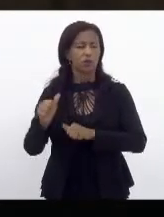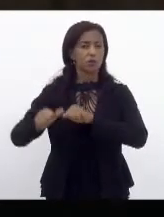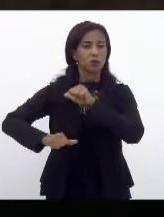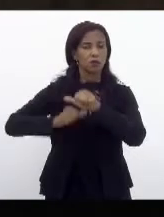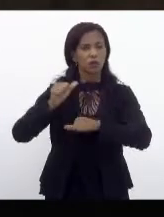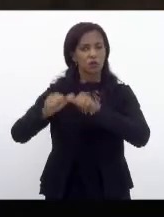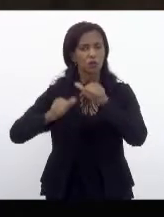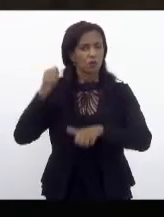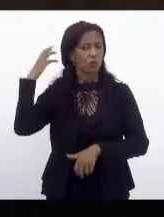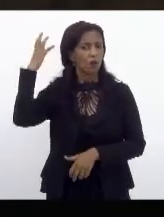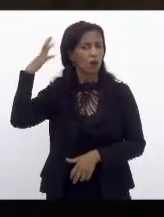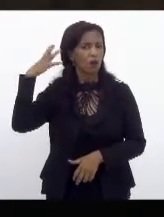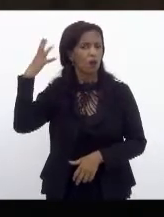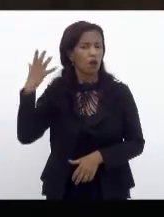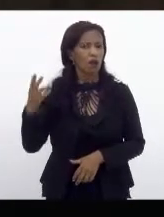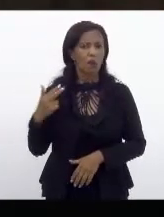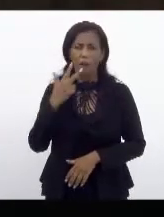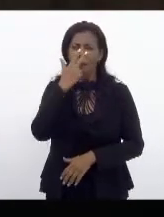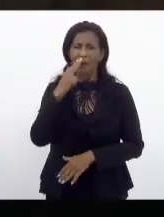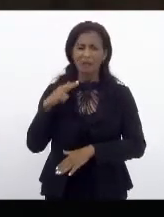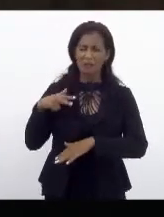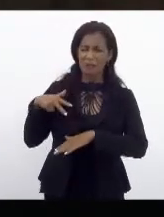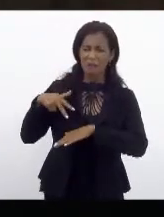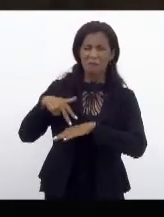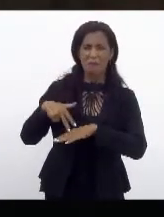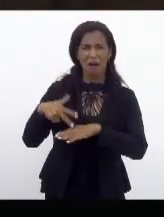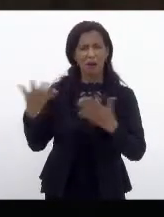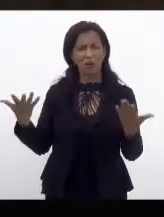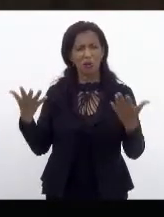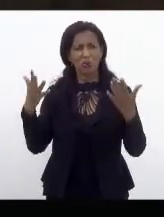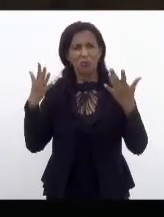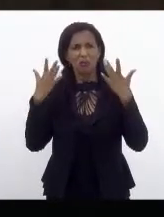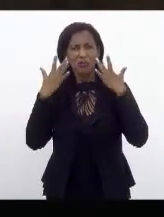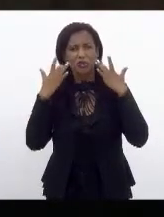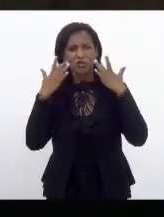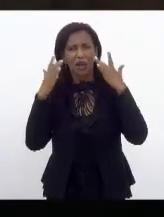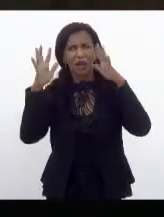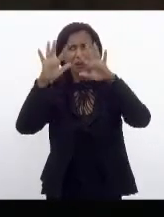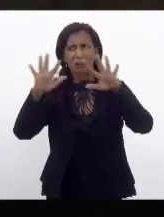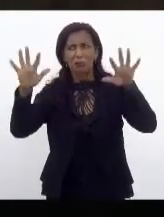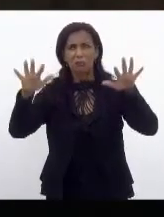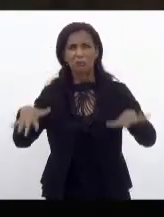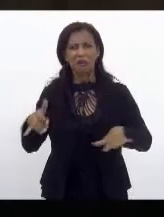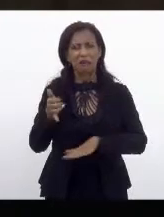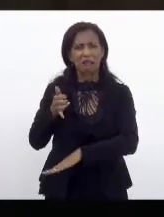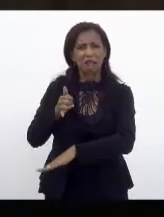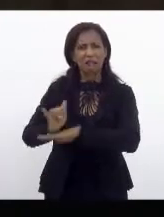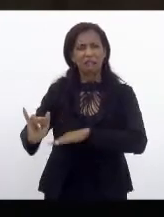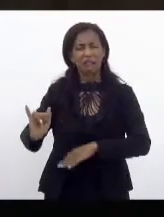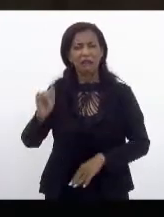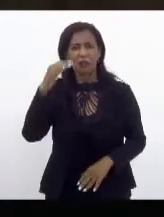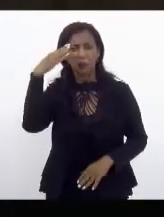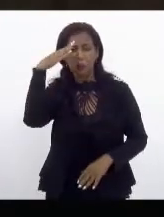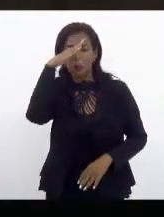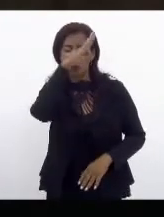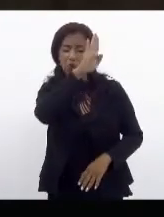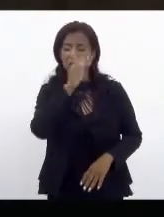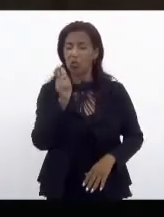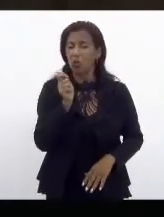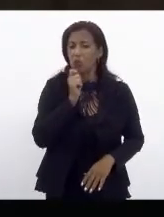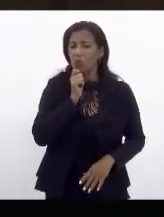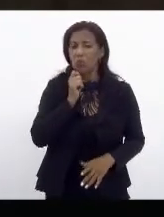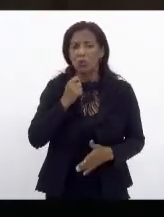Marielle, ser palco de uma figura, senhora presidenta, que traiu Bolsonaro, que não tem